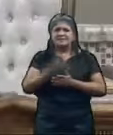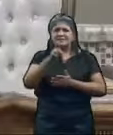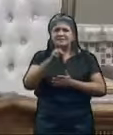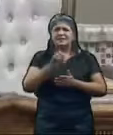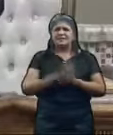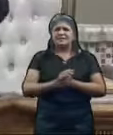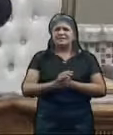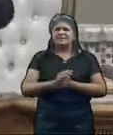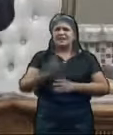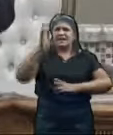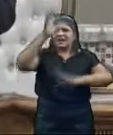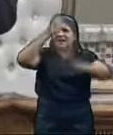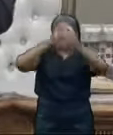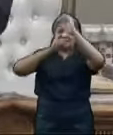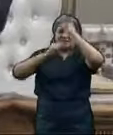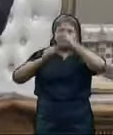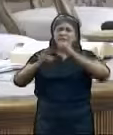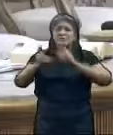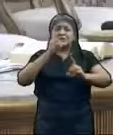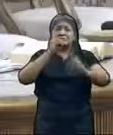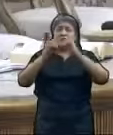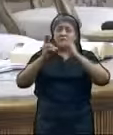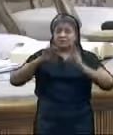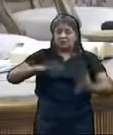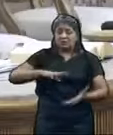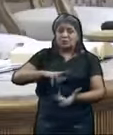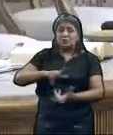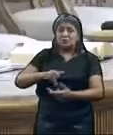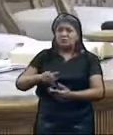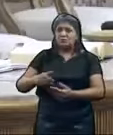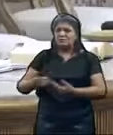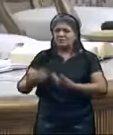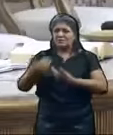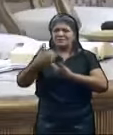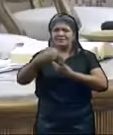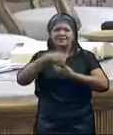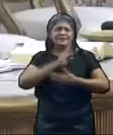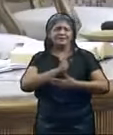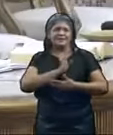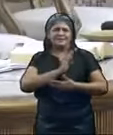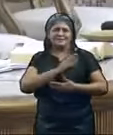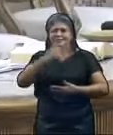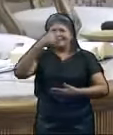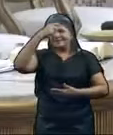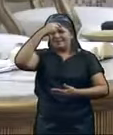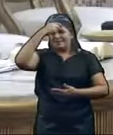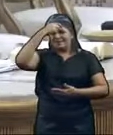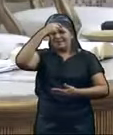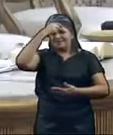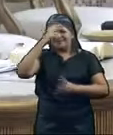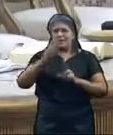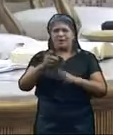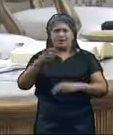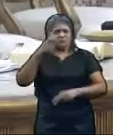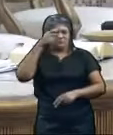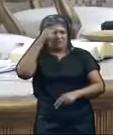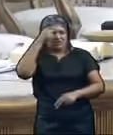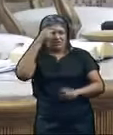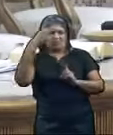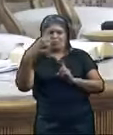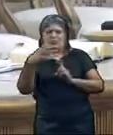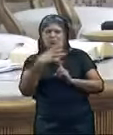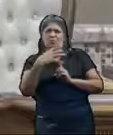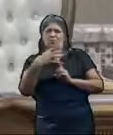não é demônio violento é do demónio Professor doutrinador que usa homens